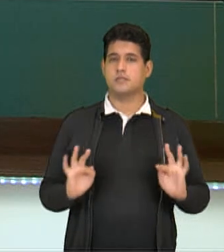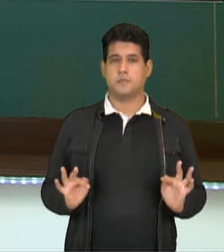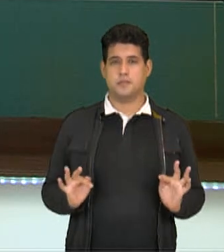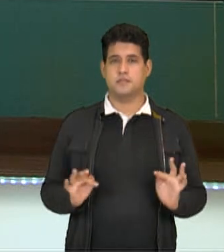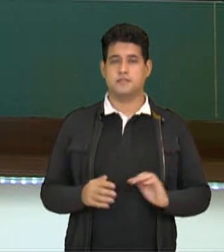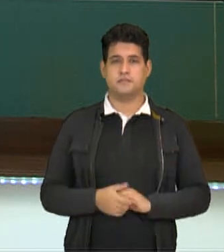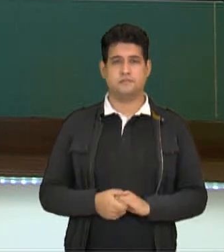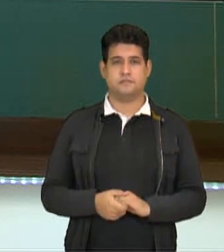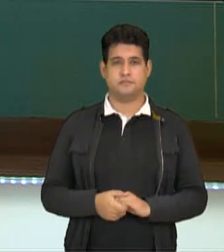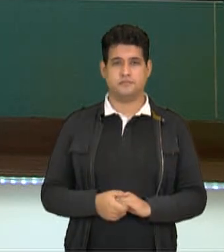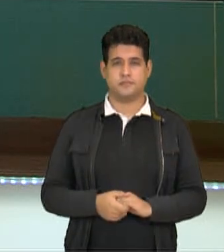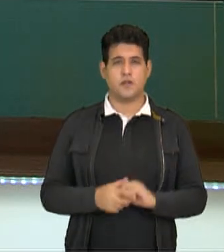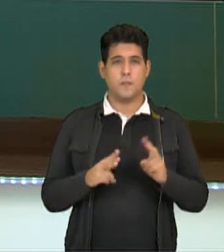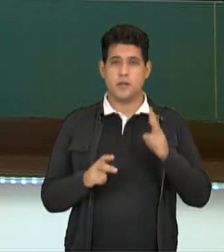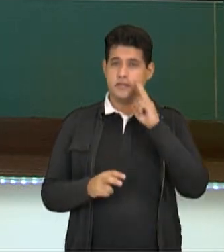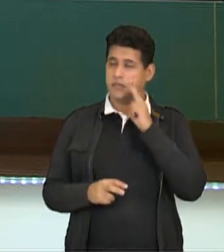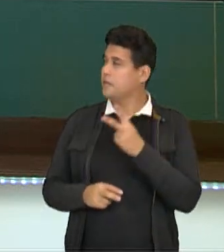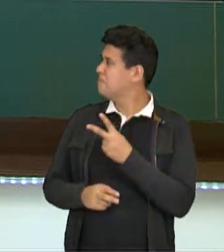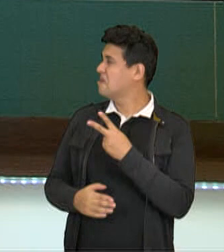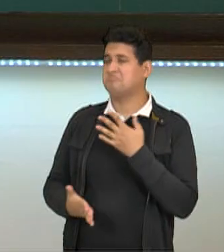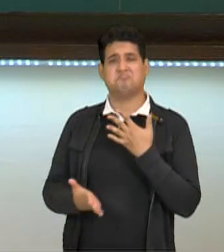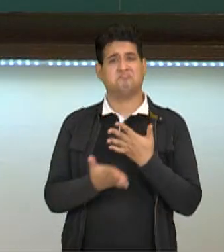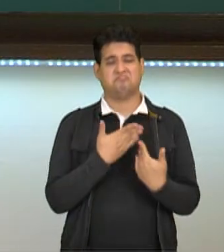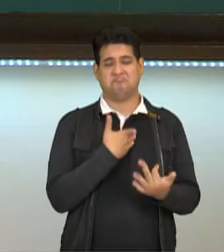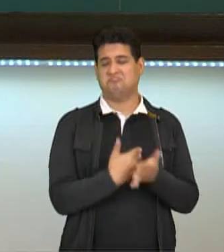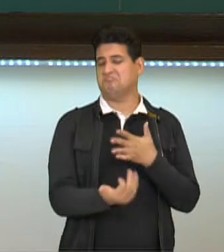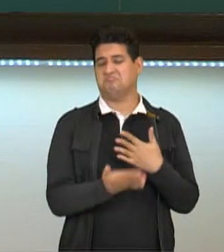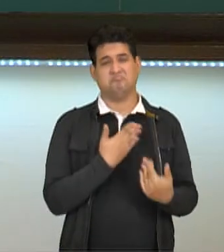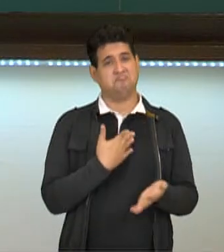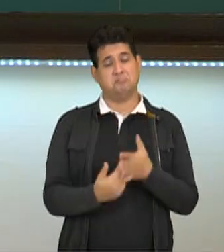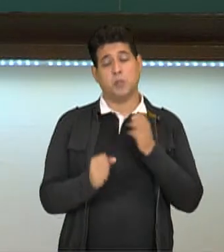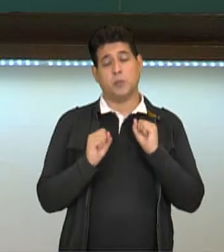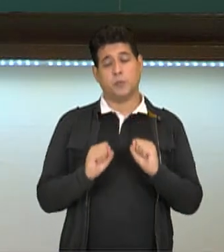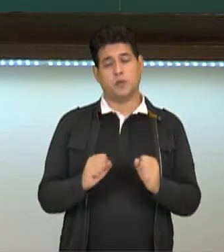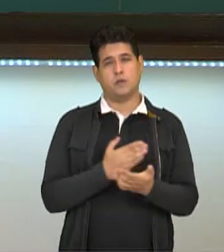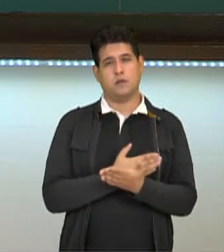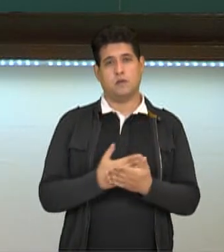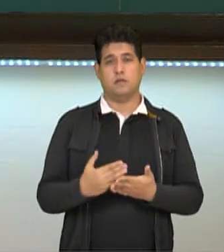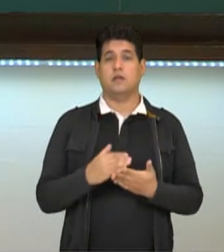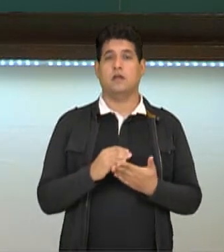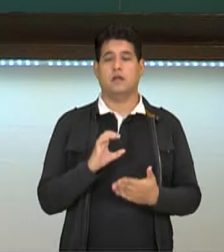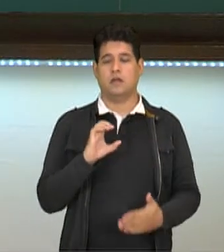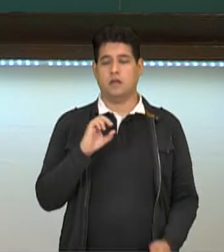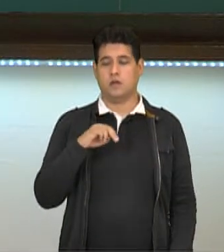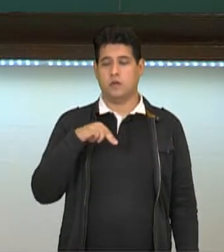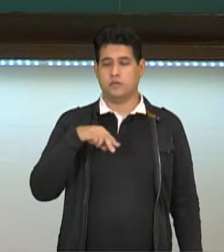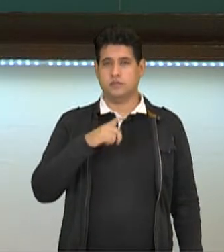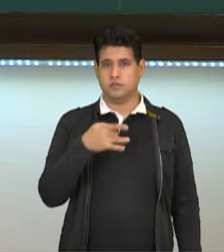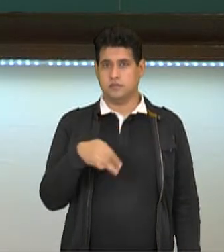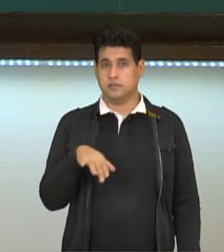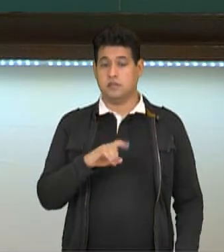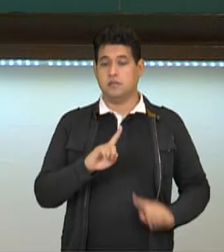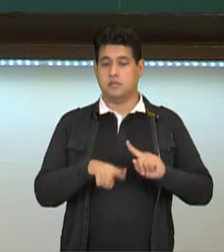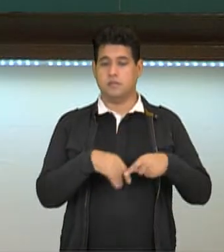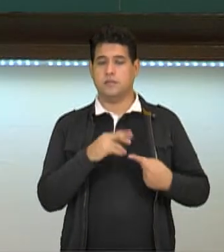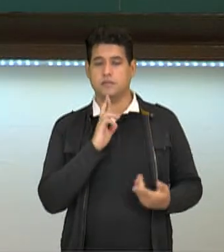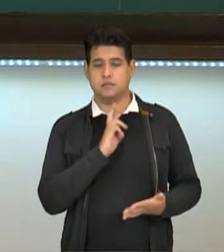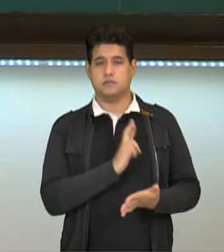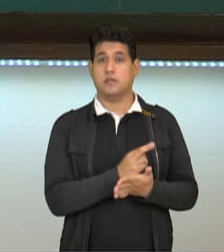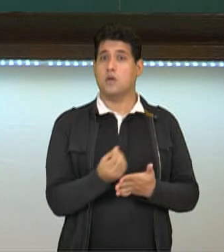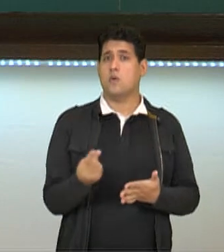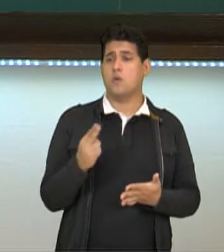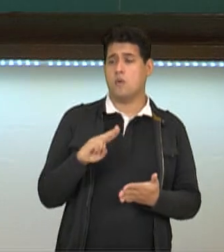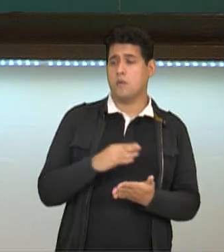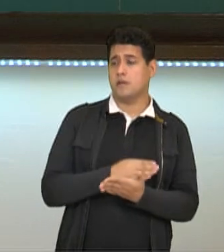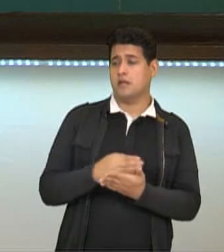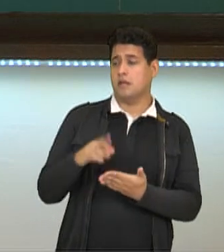simples, tá? Então veja, tanto faz, eu posso começar pela condição e depois dar o resultado, ou